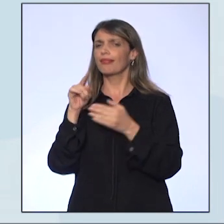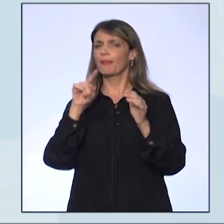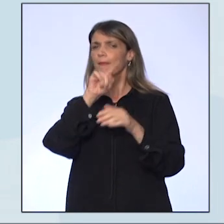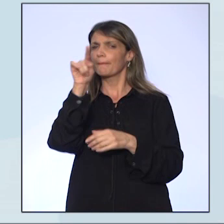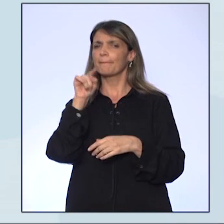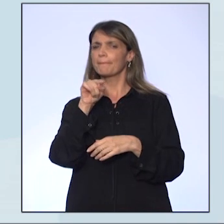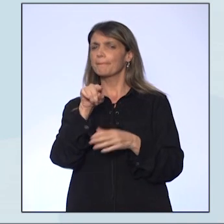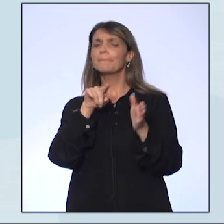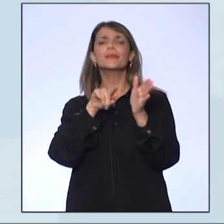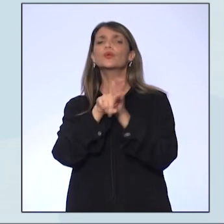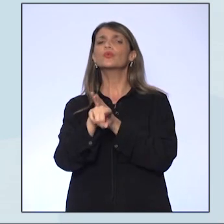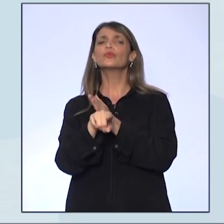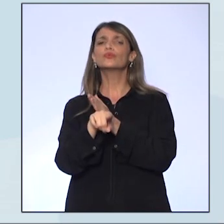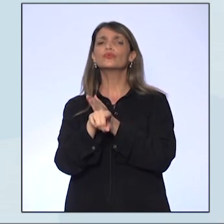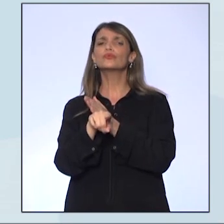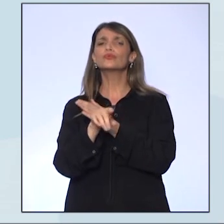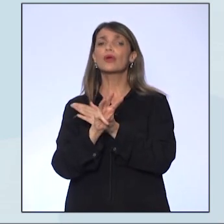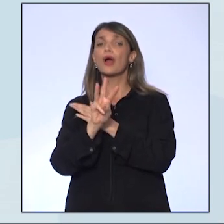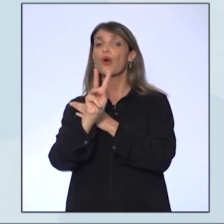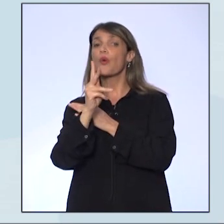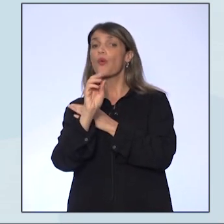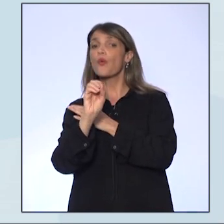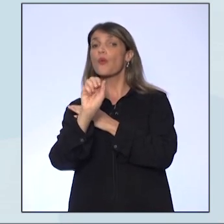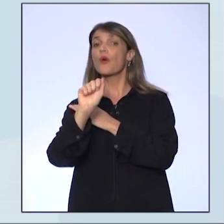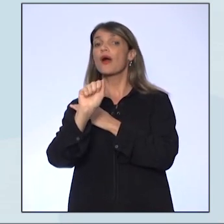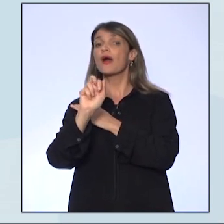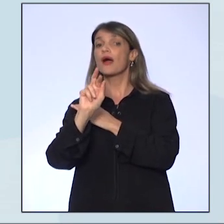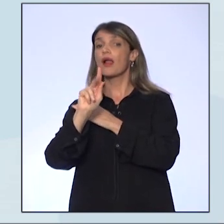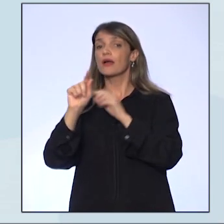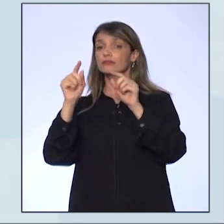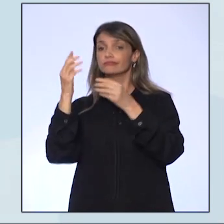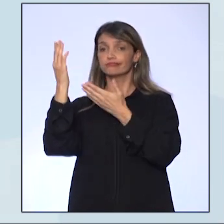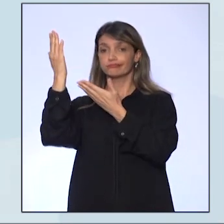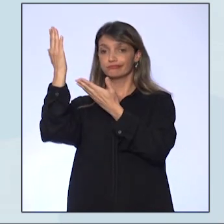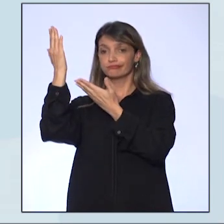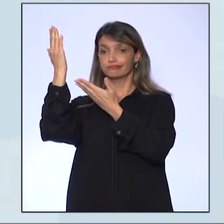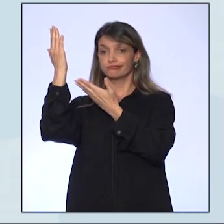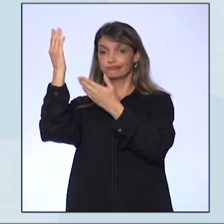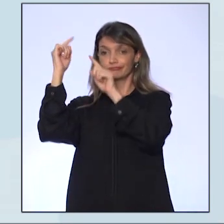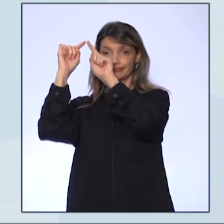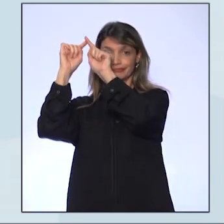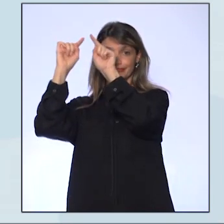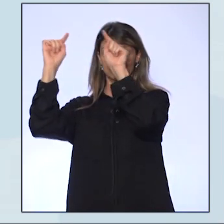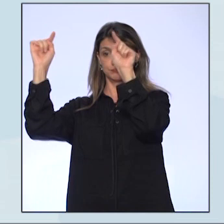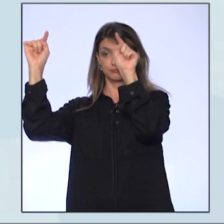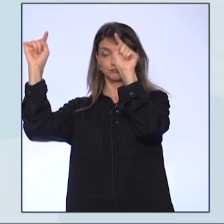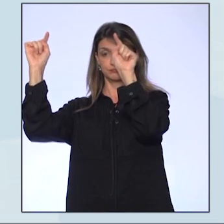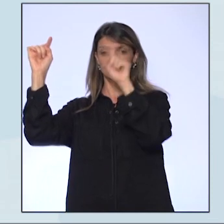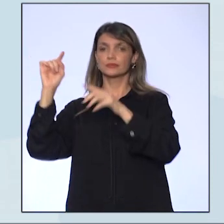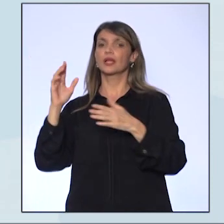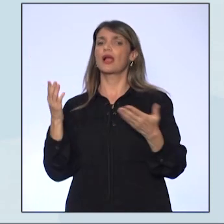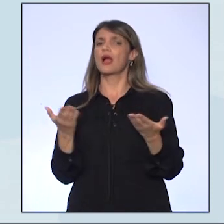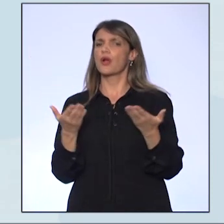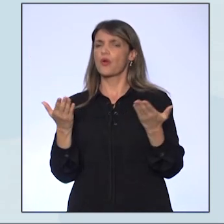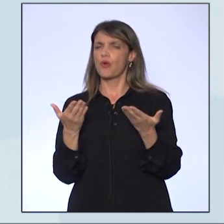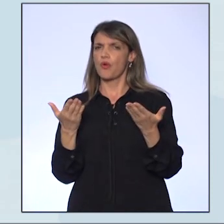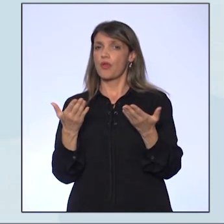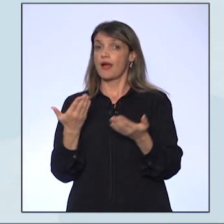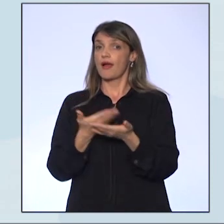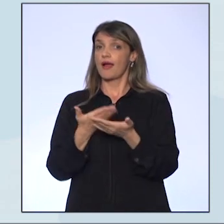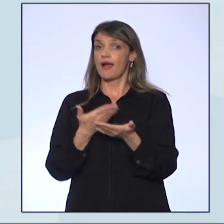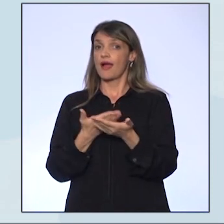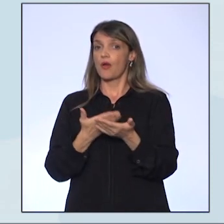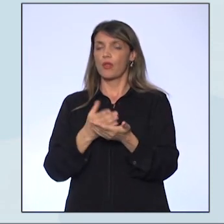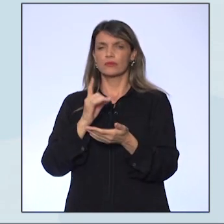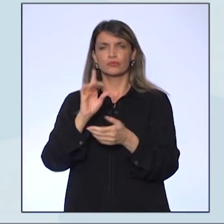pergunta. Who are your favorite superheroes? Eu gostaria... No momento, a nossa aula é